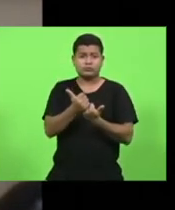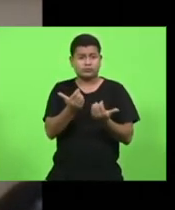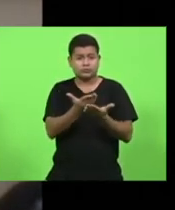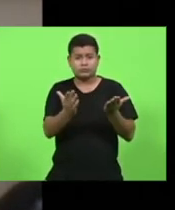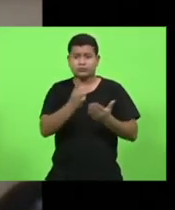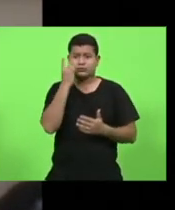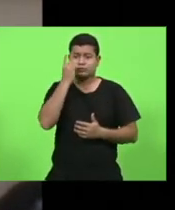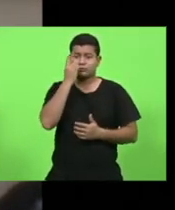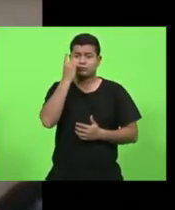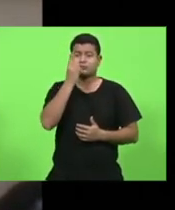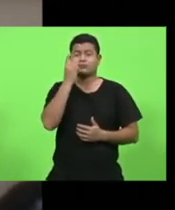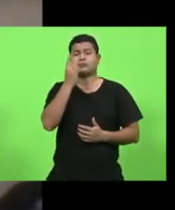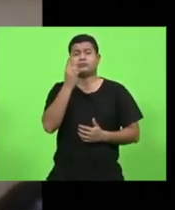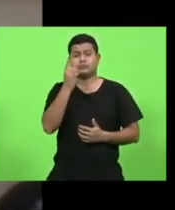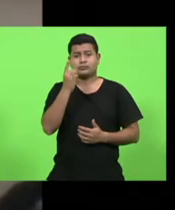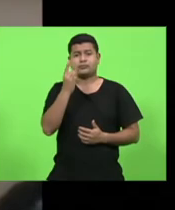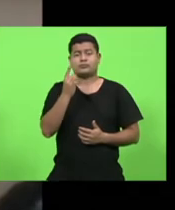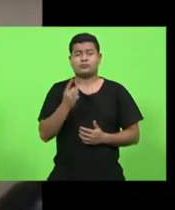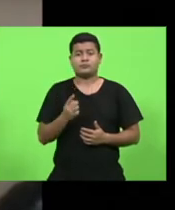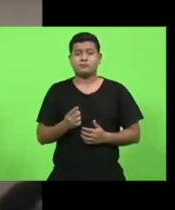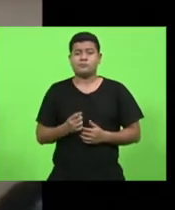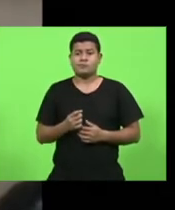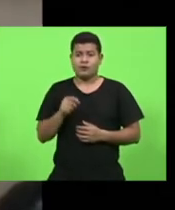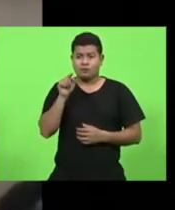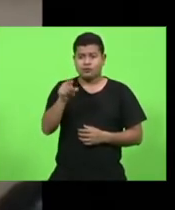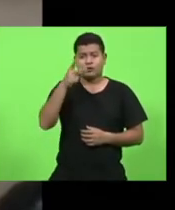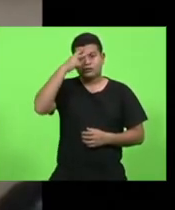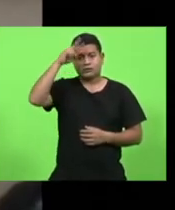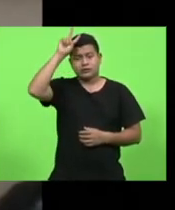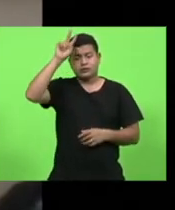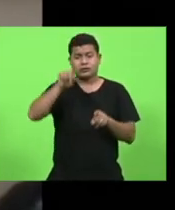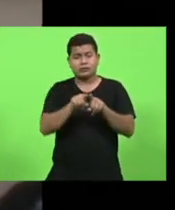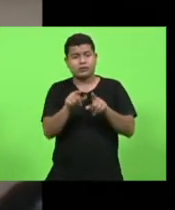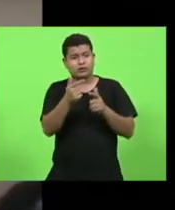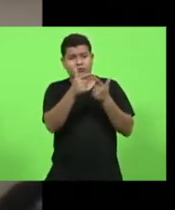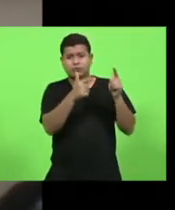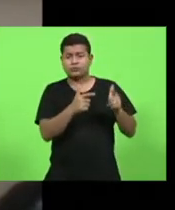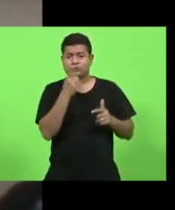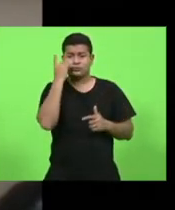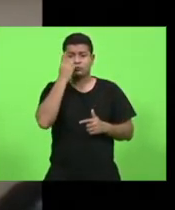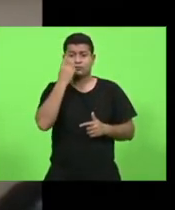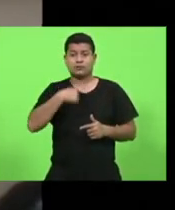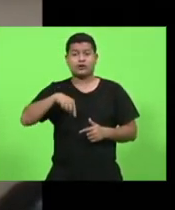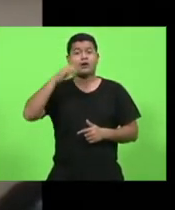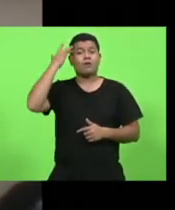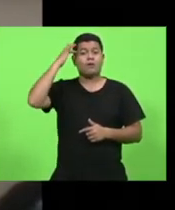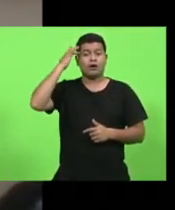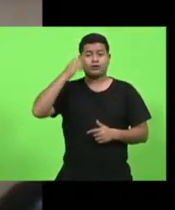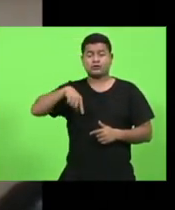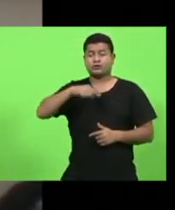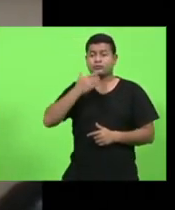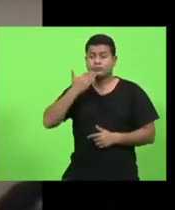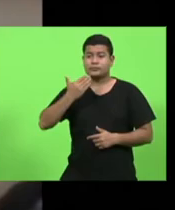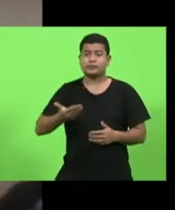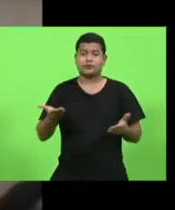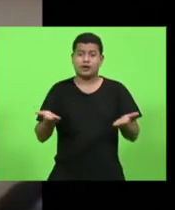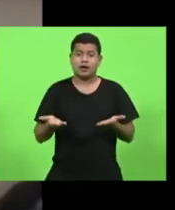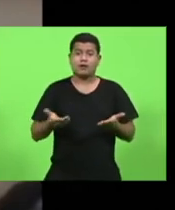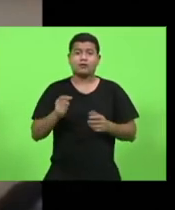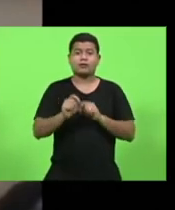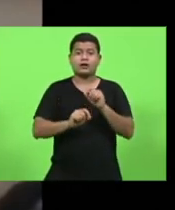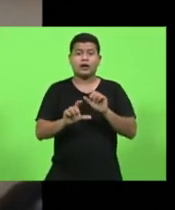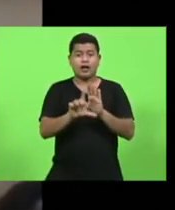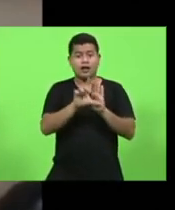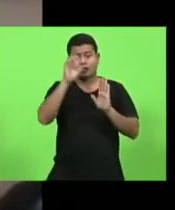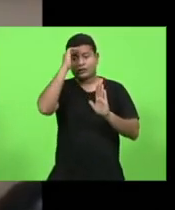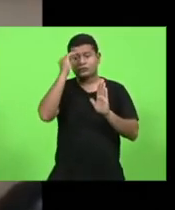e demais deputados. Acho que nós estamos requerendo o cumprimento de um